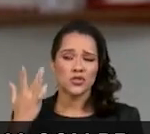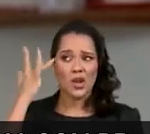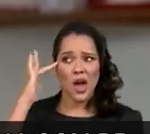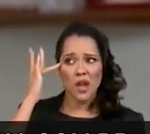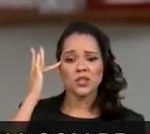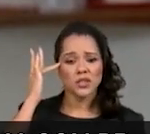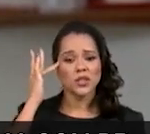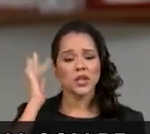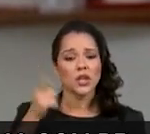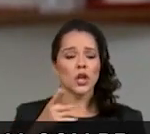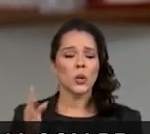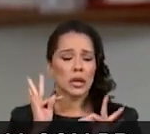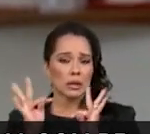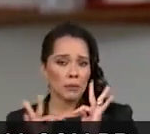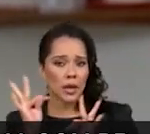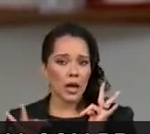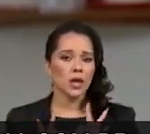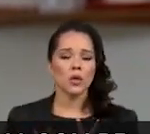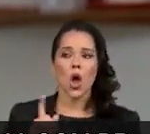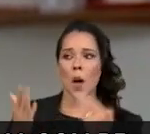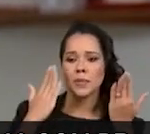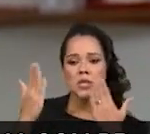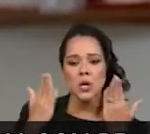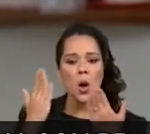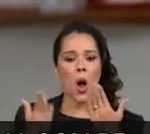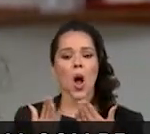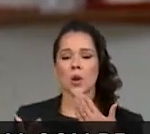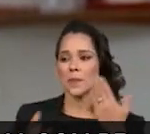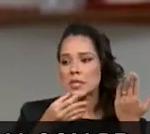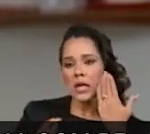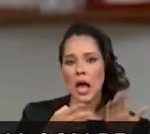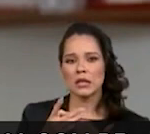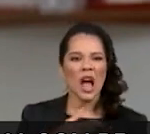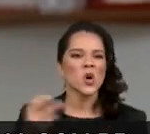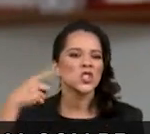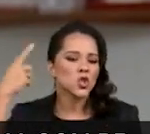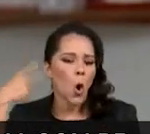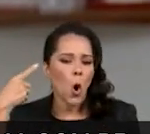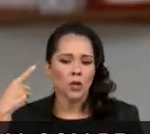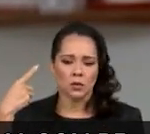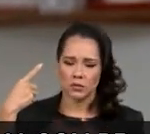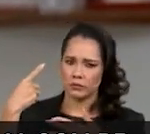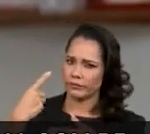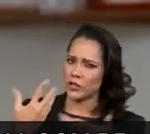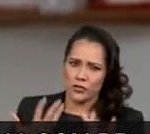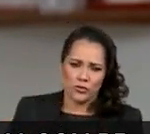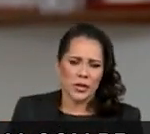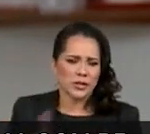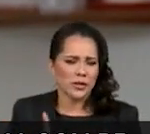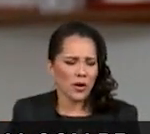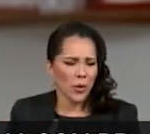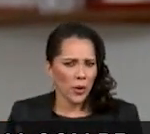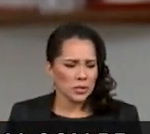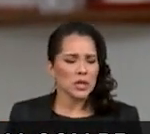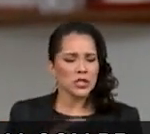que o tratamento, passar por psicólogo, psiquiatra, a gente acha que é para coisa para doido. A gente não aceita que é um caso